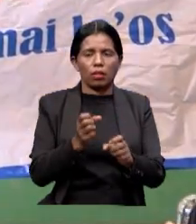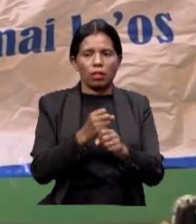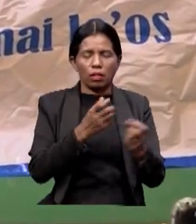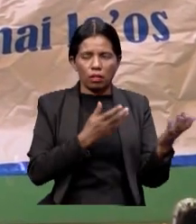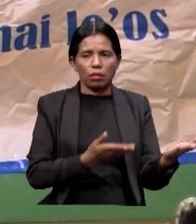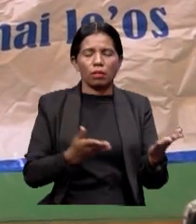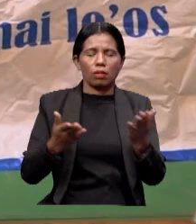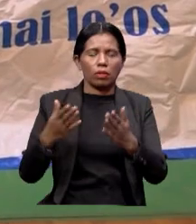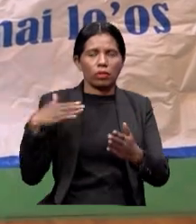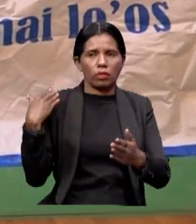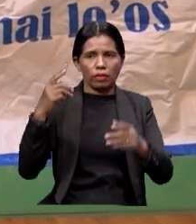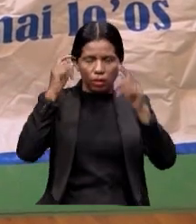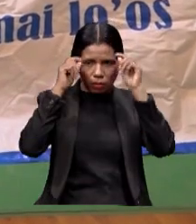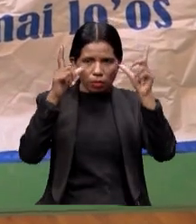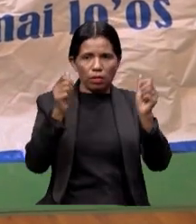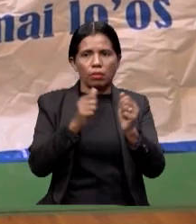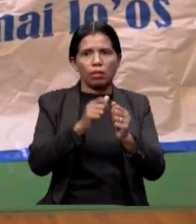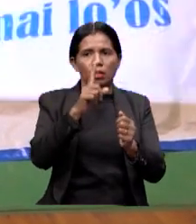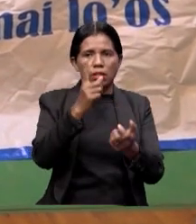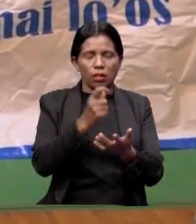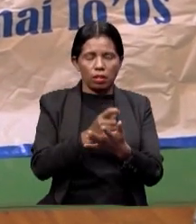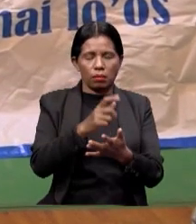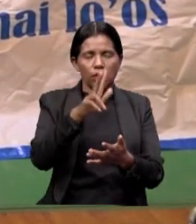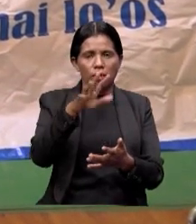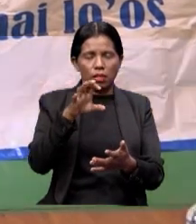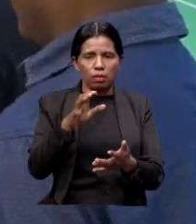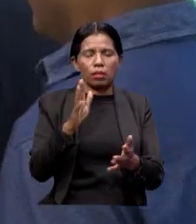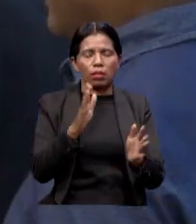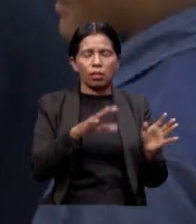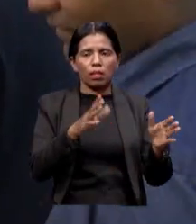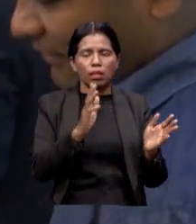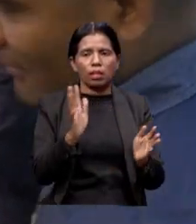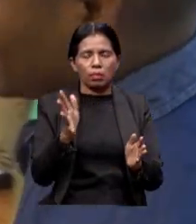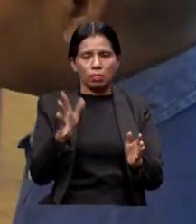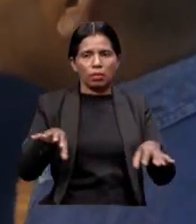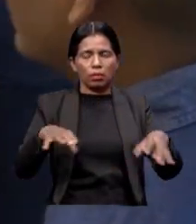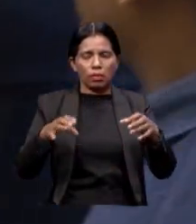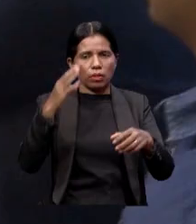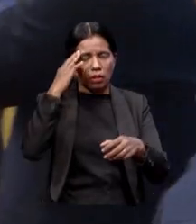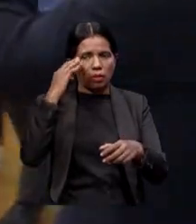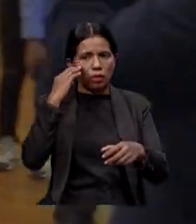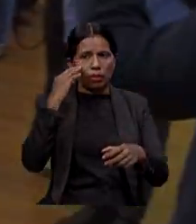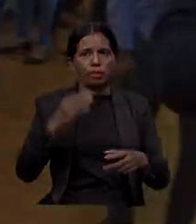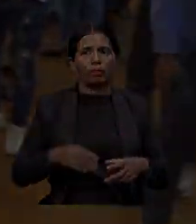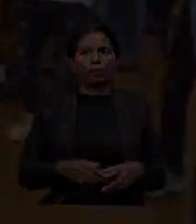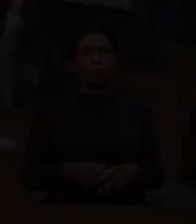ona zoven Timor Oeste ring ida atus ida ne nulu servisu iha Korea Sul. Lamberto da Silva, Jemen.